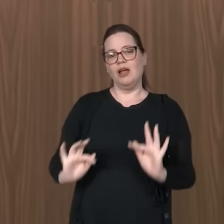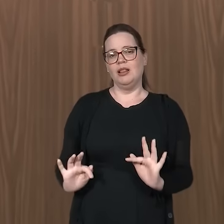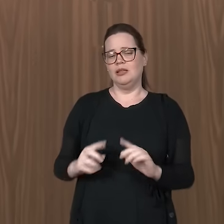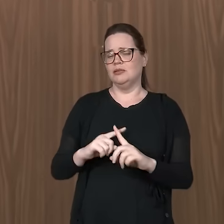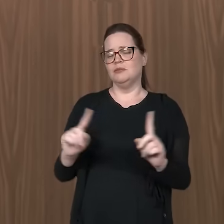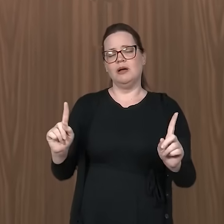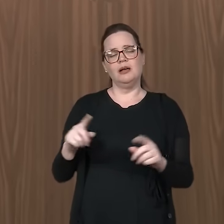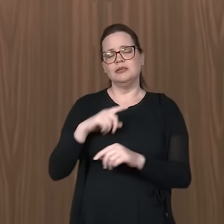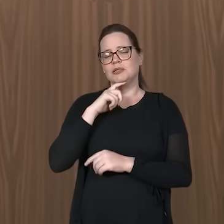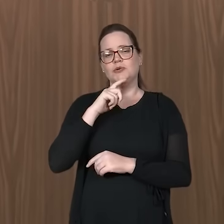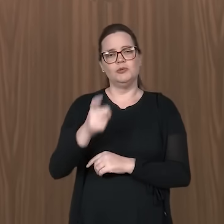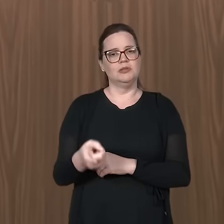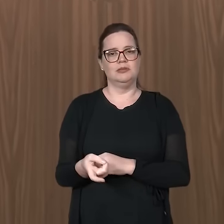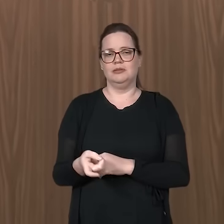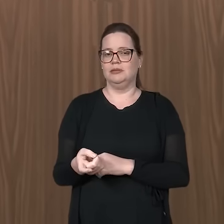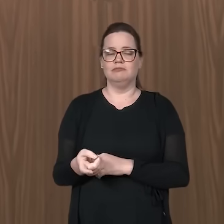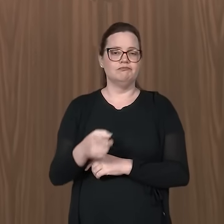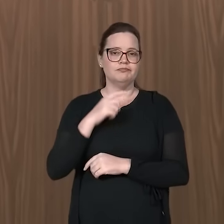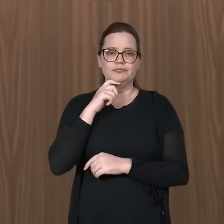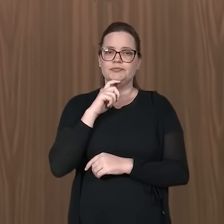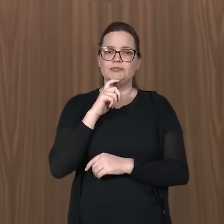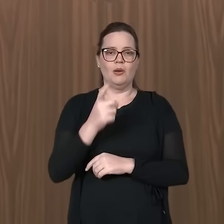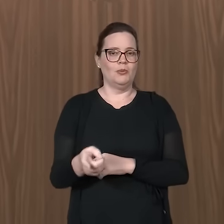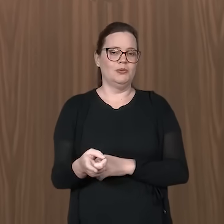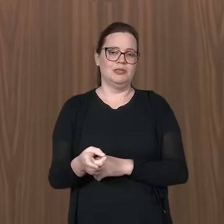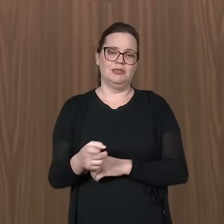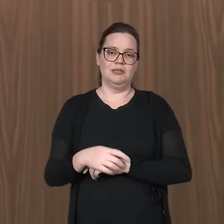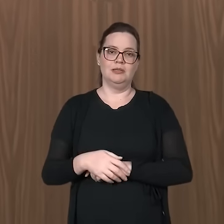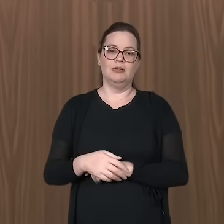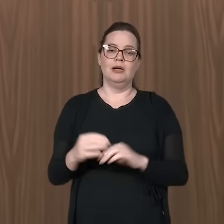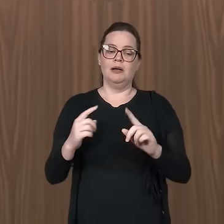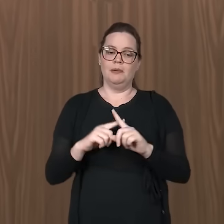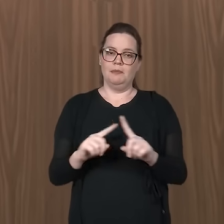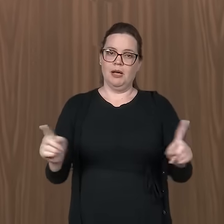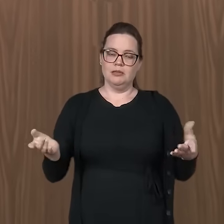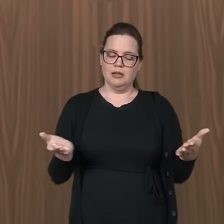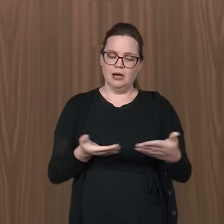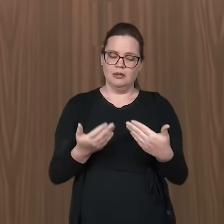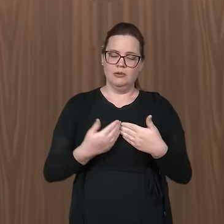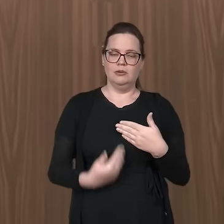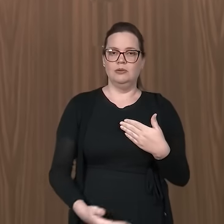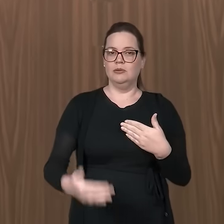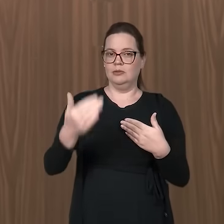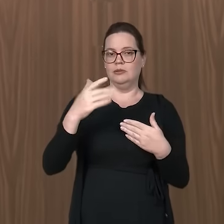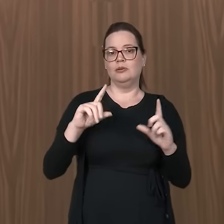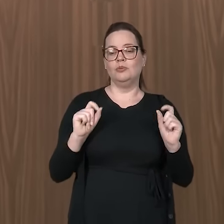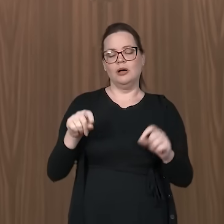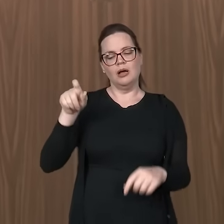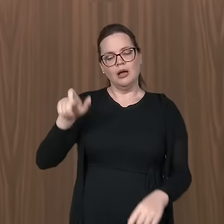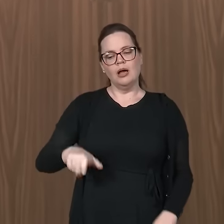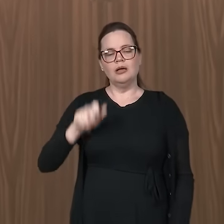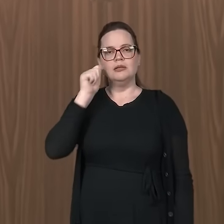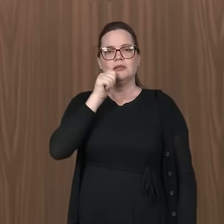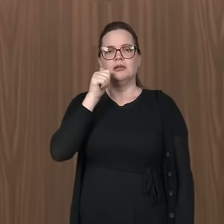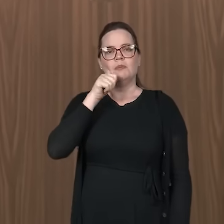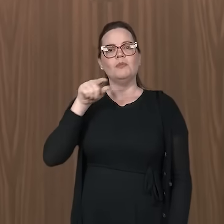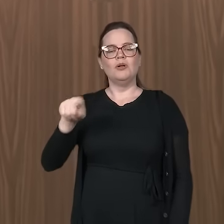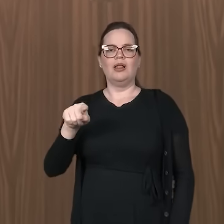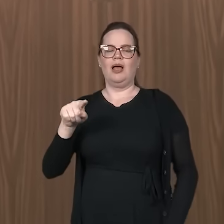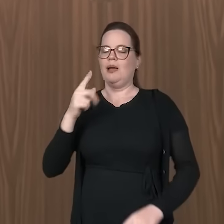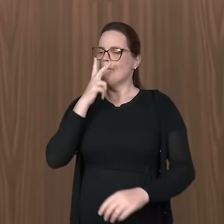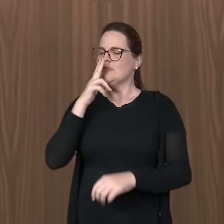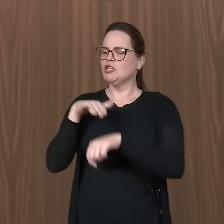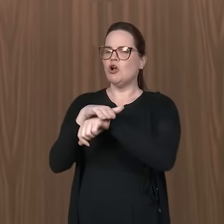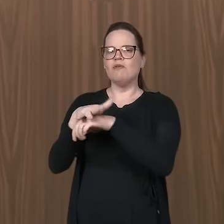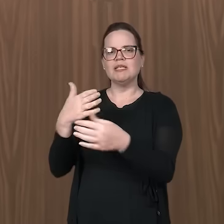feliz e não conseguiu, não alcançou. Mas a partir desse momento em que ela tem um encontro com o